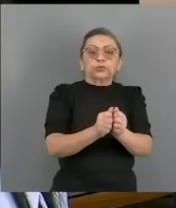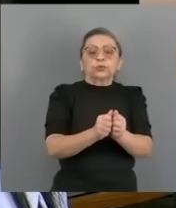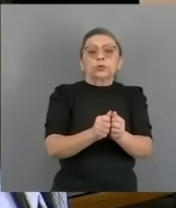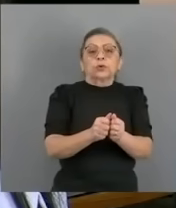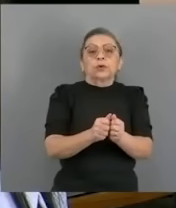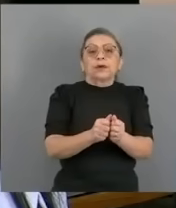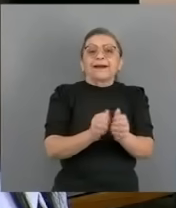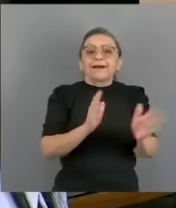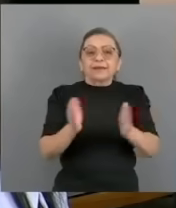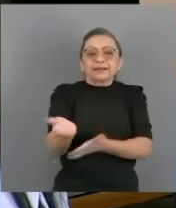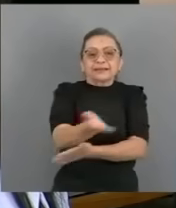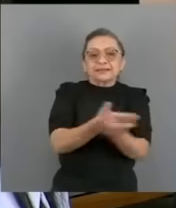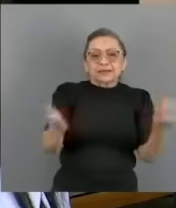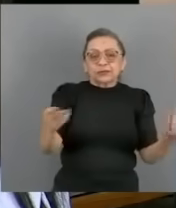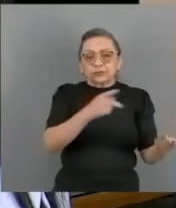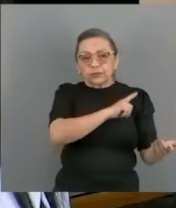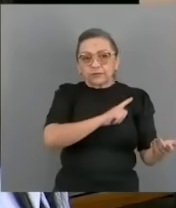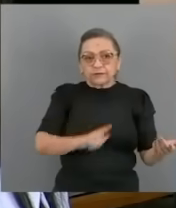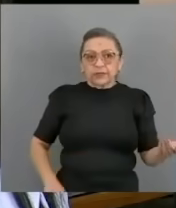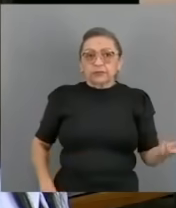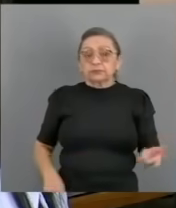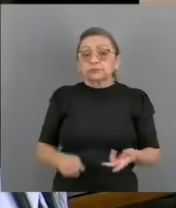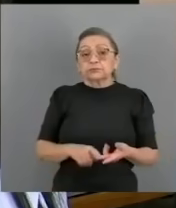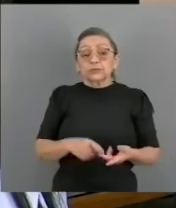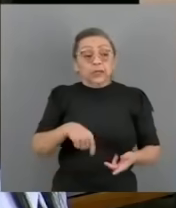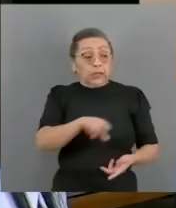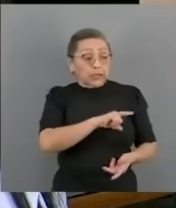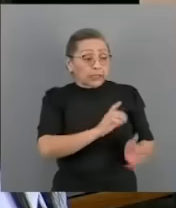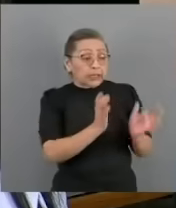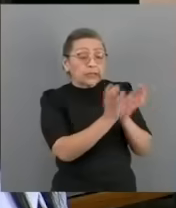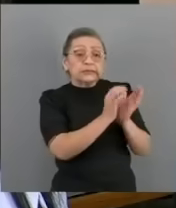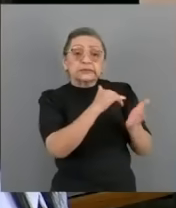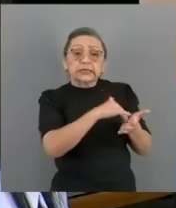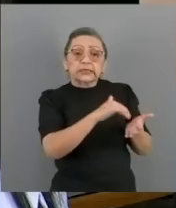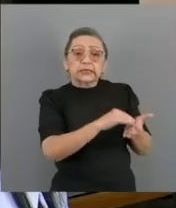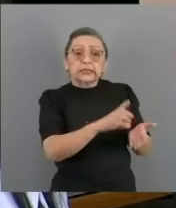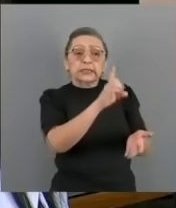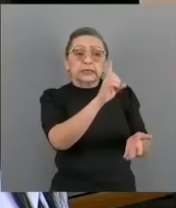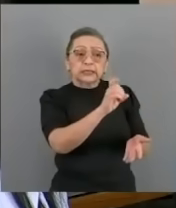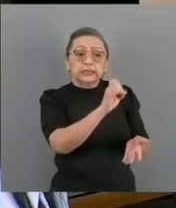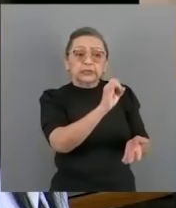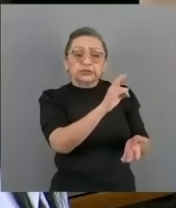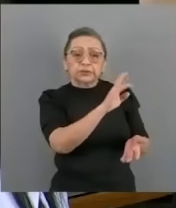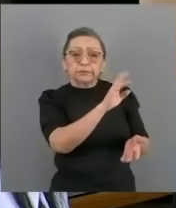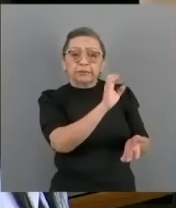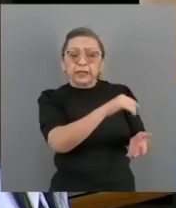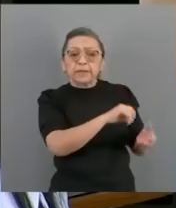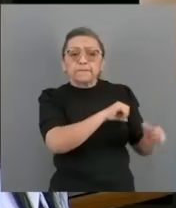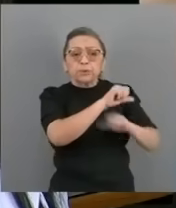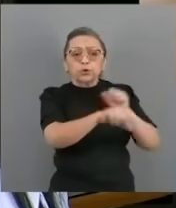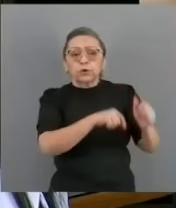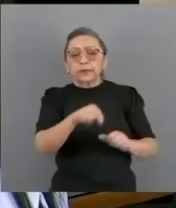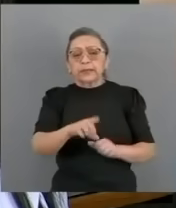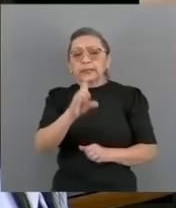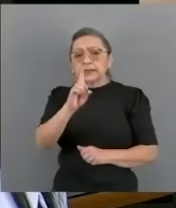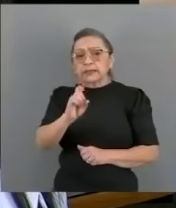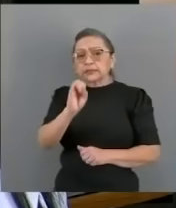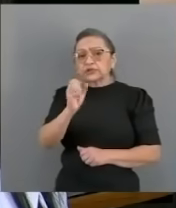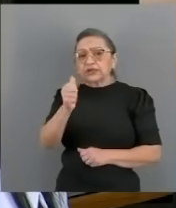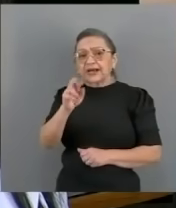Previdência, tirou da Dirbem e botou na Dirate a competência para conceder a